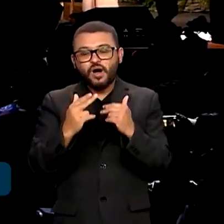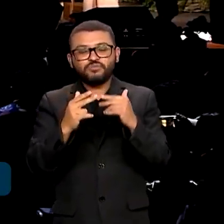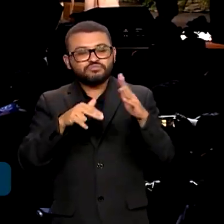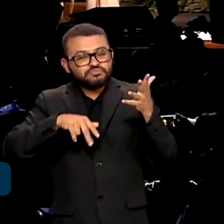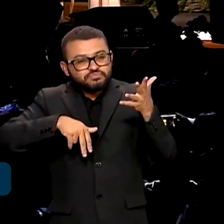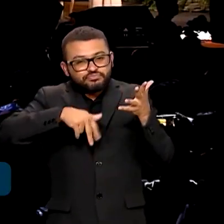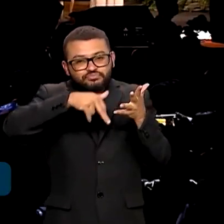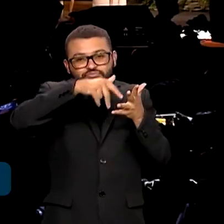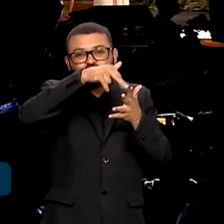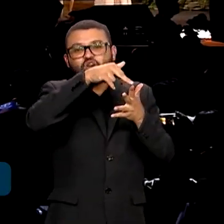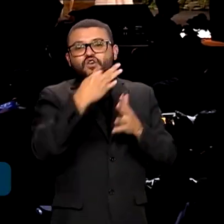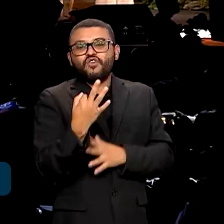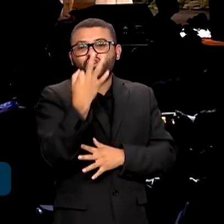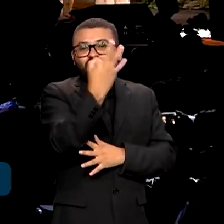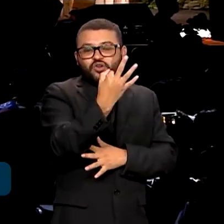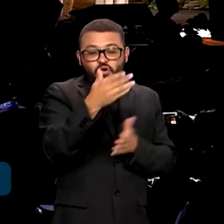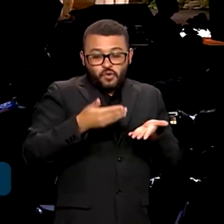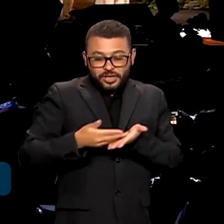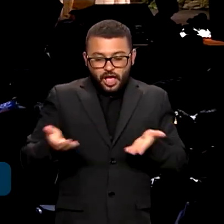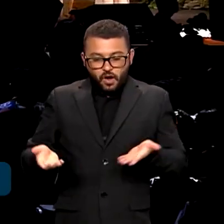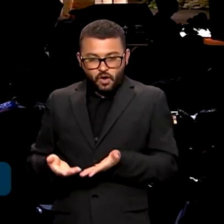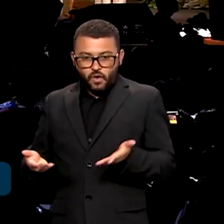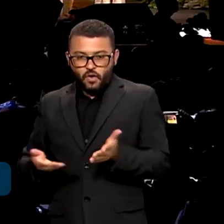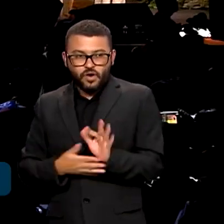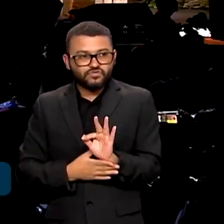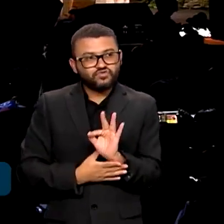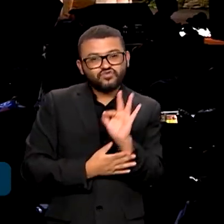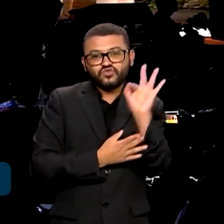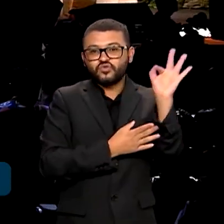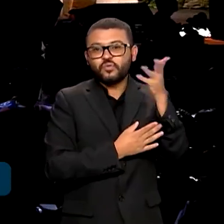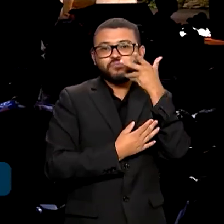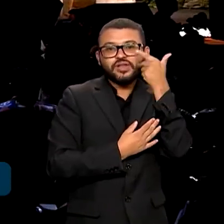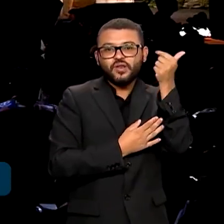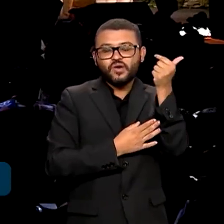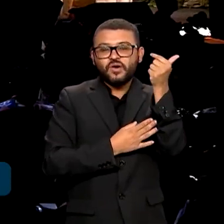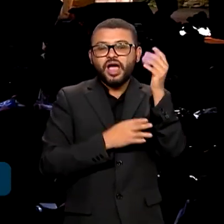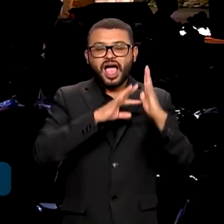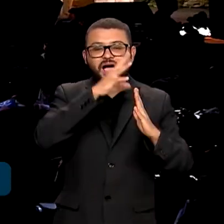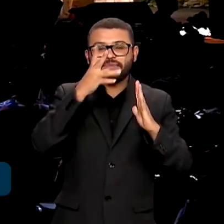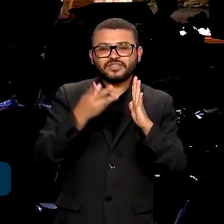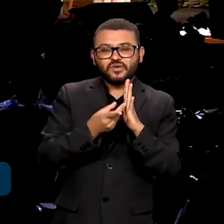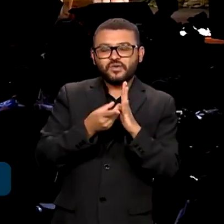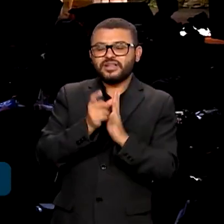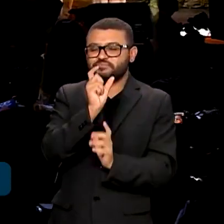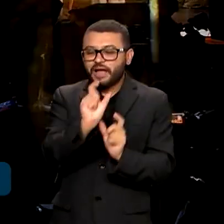começa aqui no presente. Porque essa Amazônia que vai dialogar nesse cipual